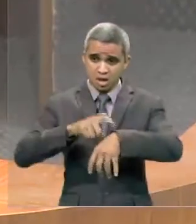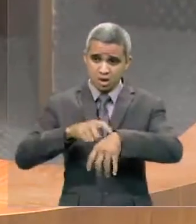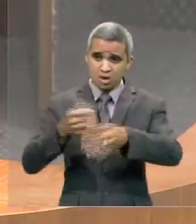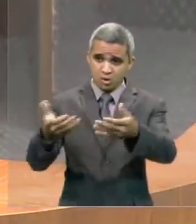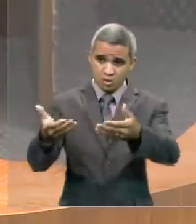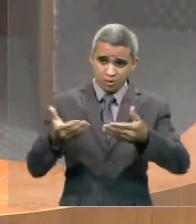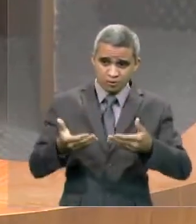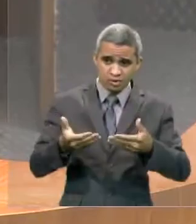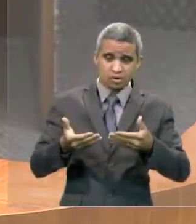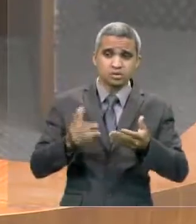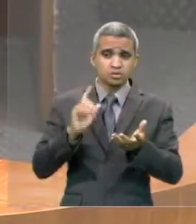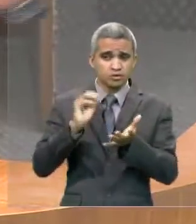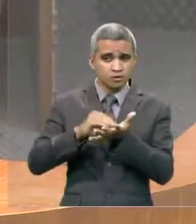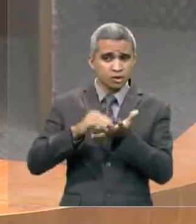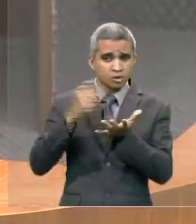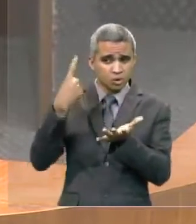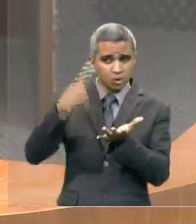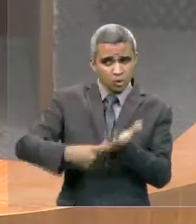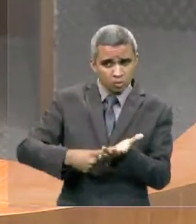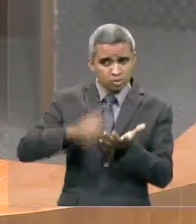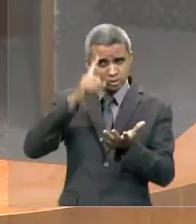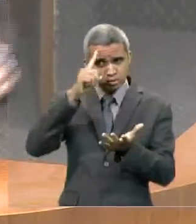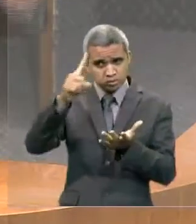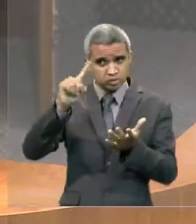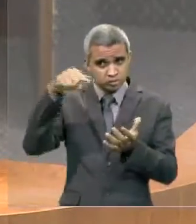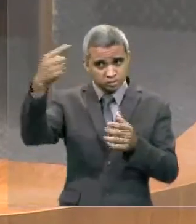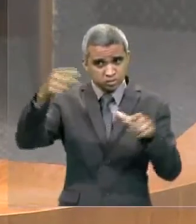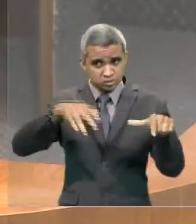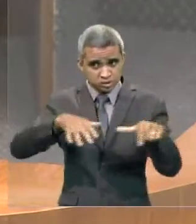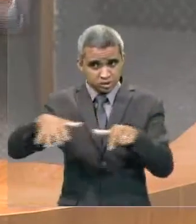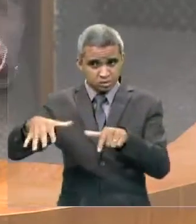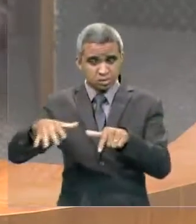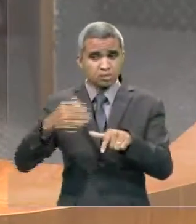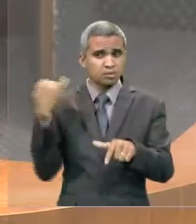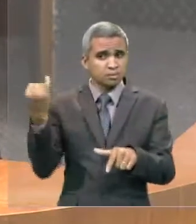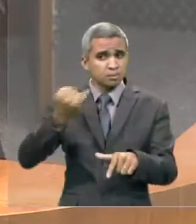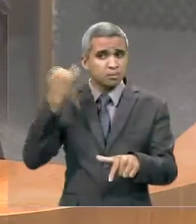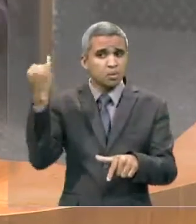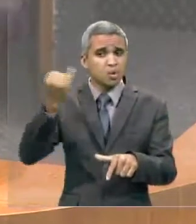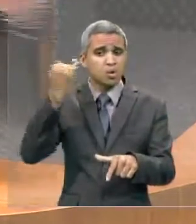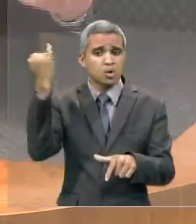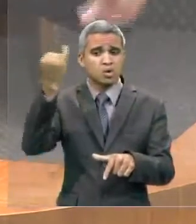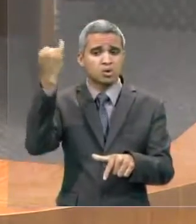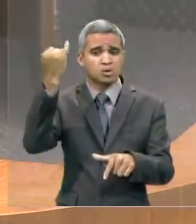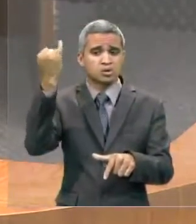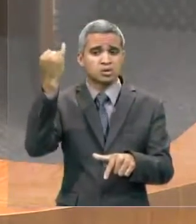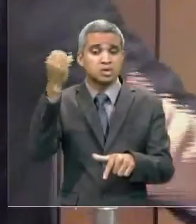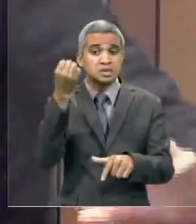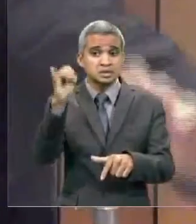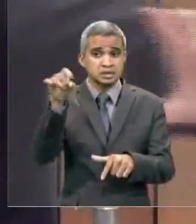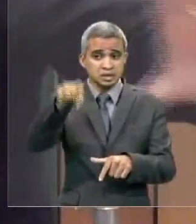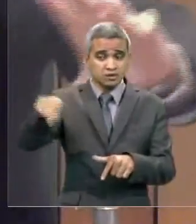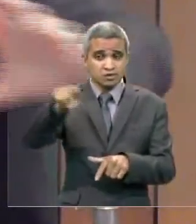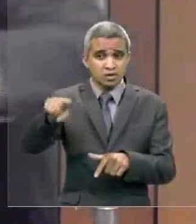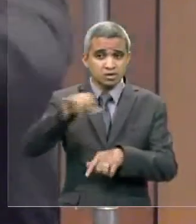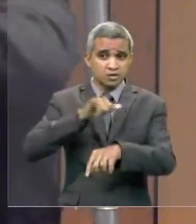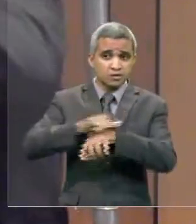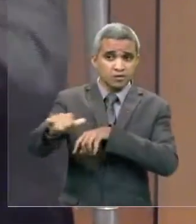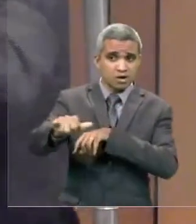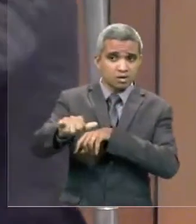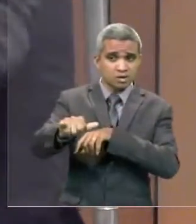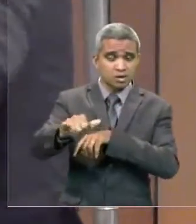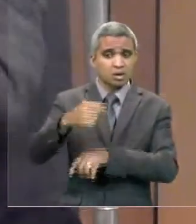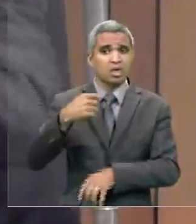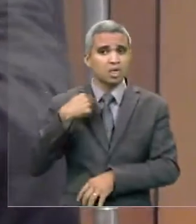só marcar a data certinha na semana que vem. É muito importante, se alguém não for dos pré-candidatos, eu vou fazer igual como eles fazem